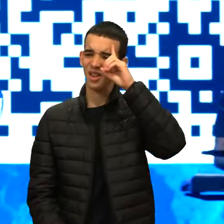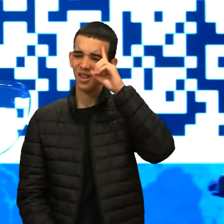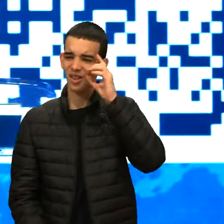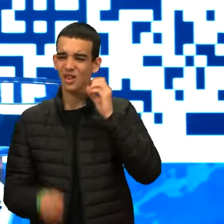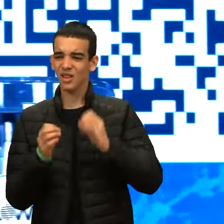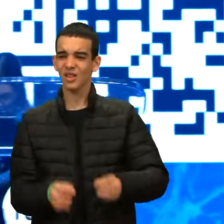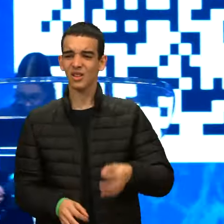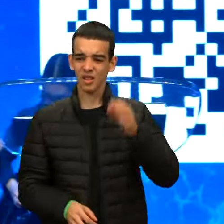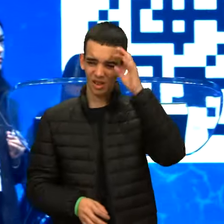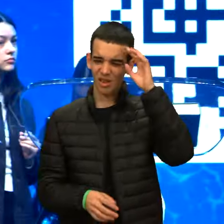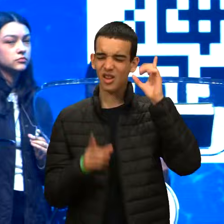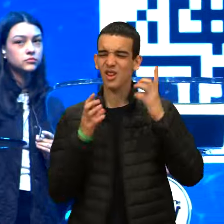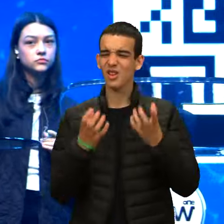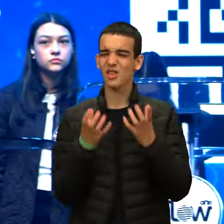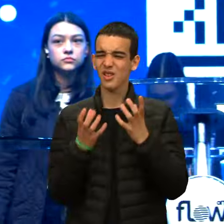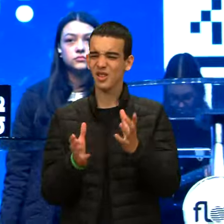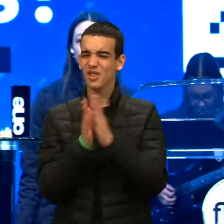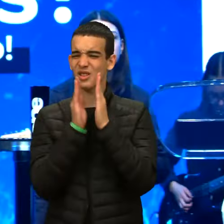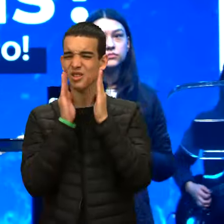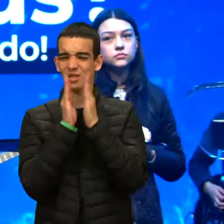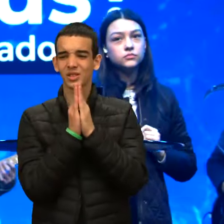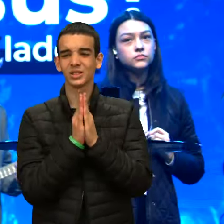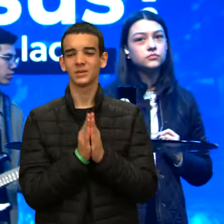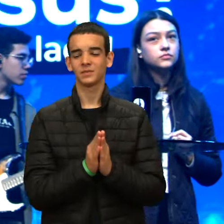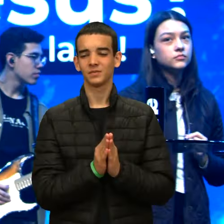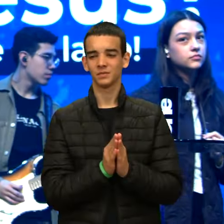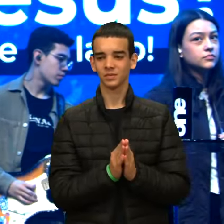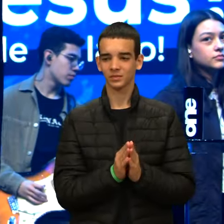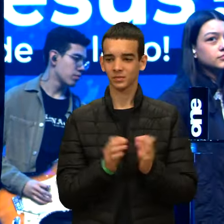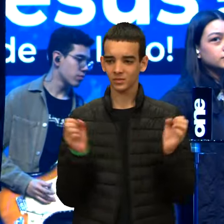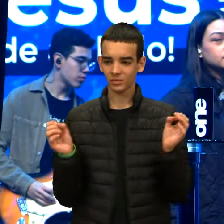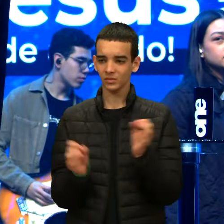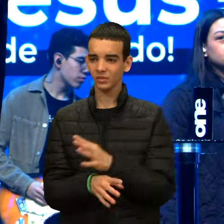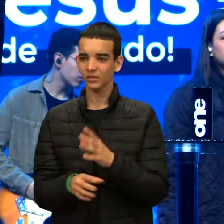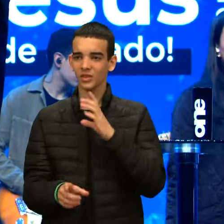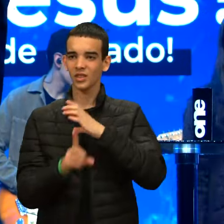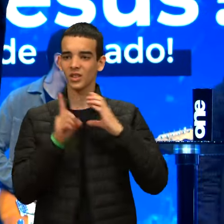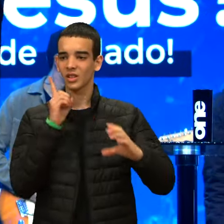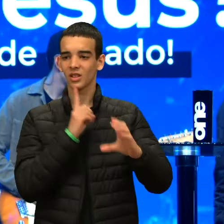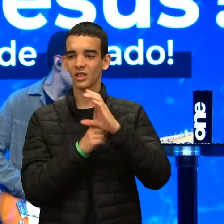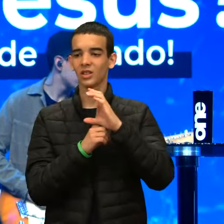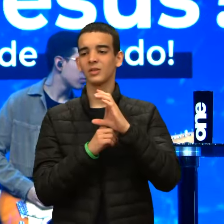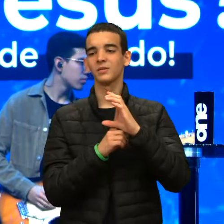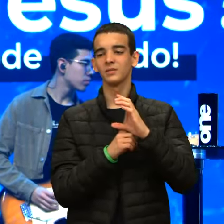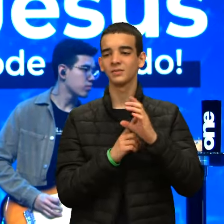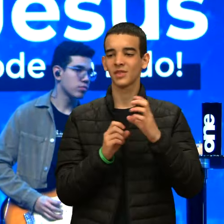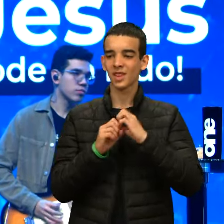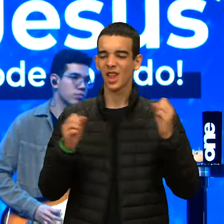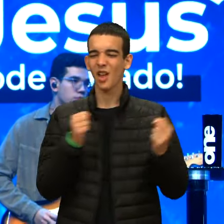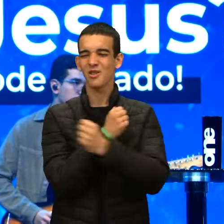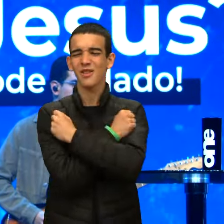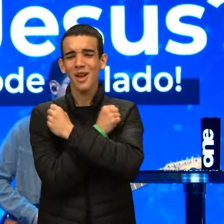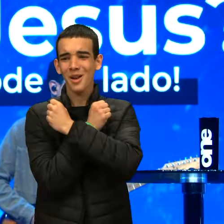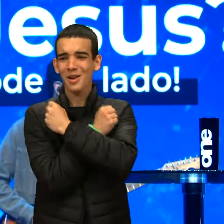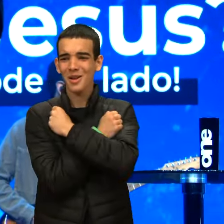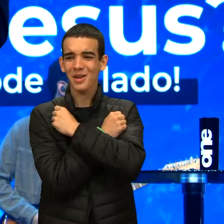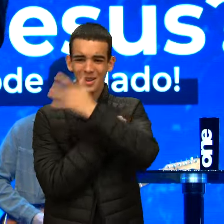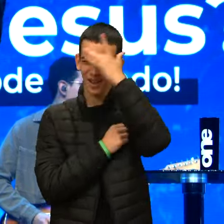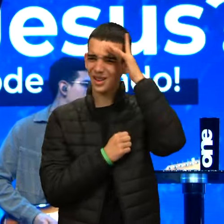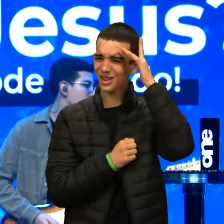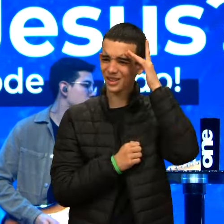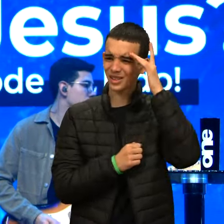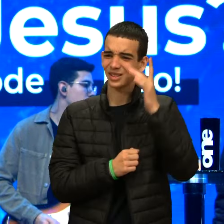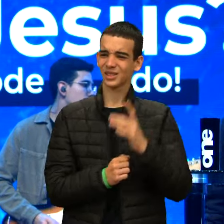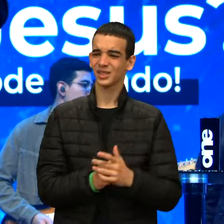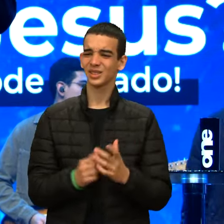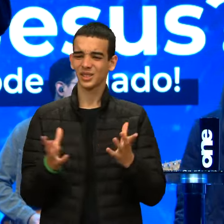vai embora ainda. A gente vai orar para encerrar esse culto. Depois que encerrar o culto, dá um abraço em quem está do seu lado. Quem quiser vir aqui adorar a